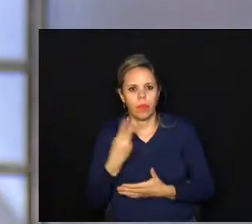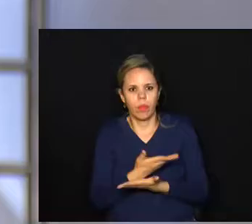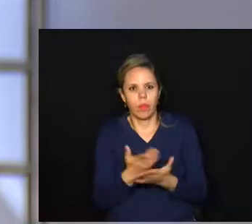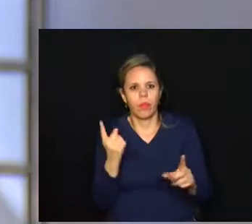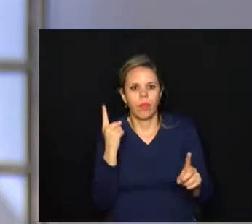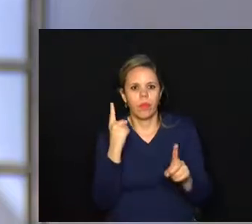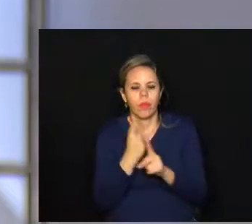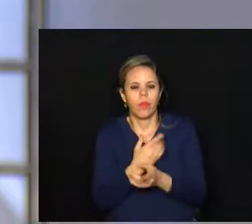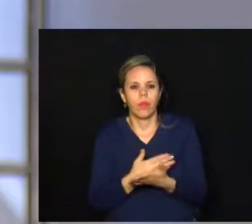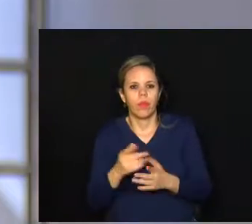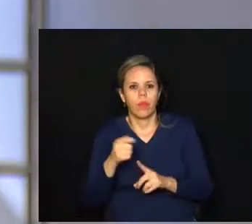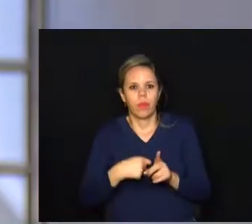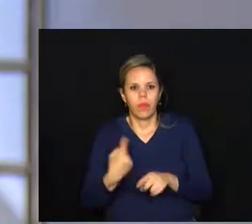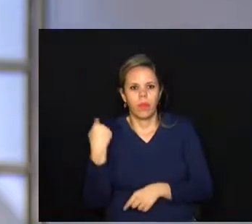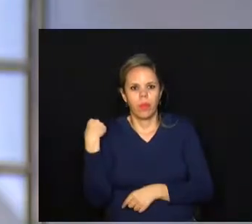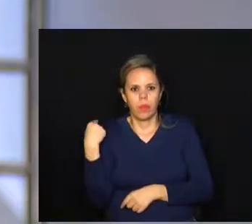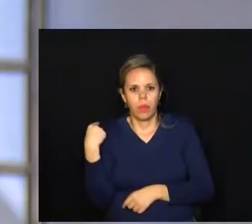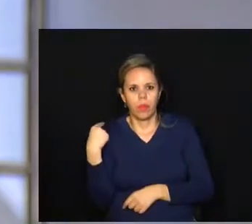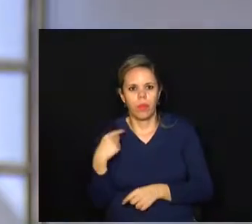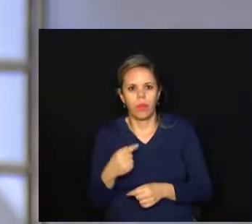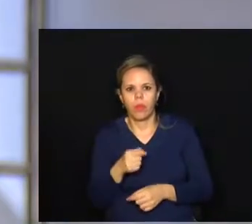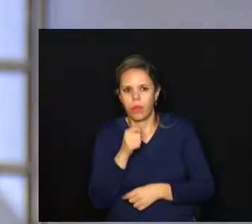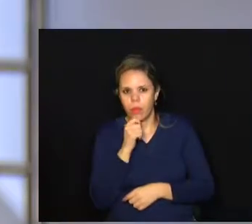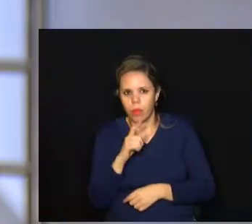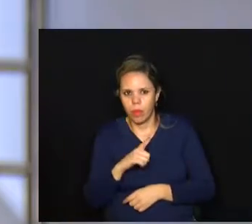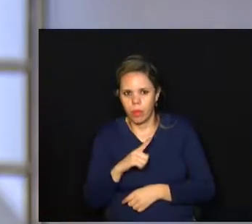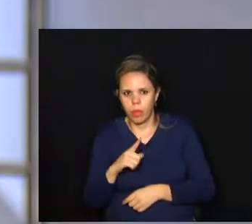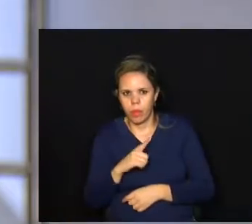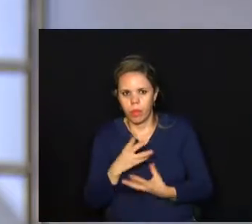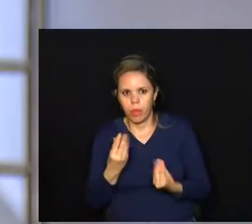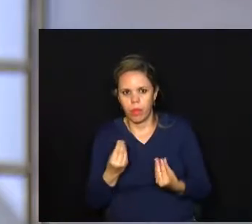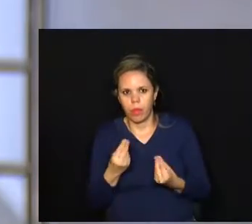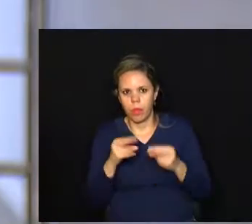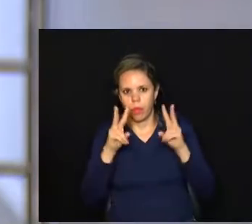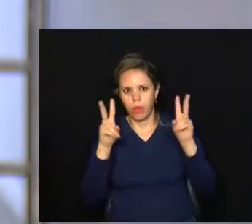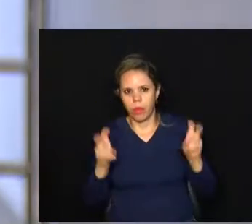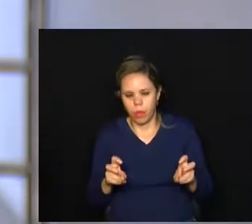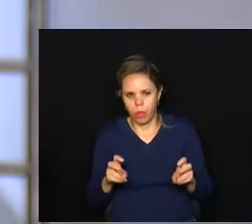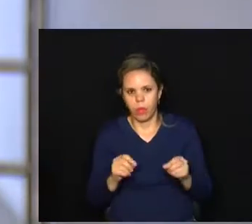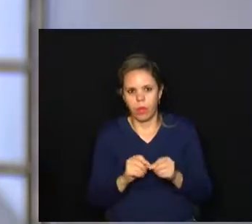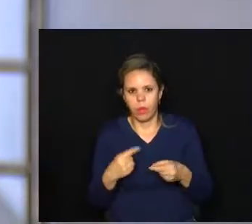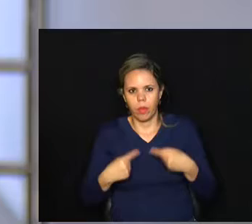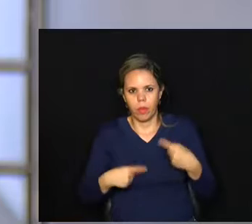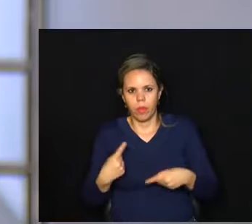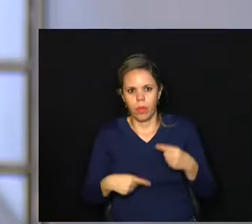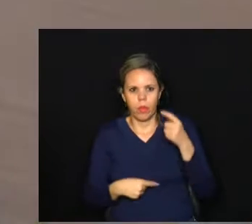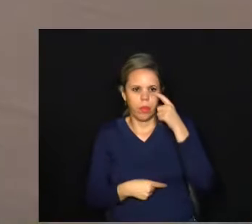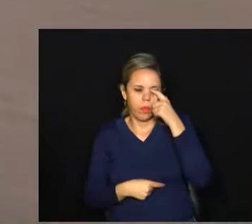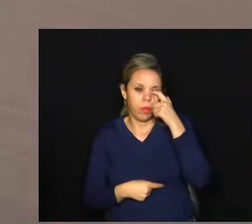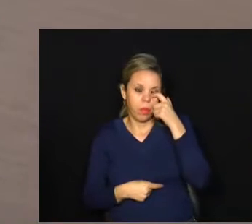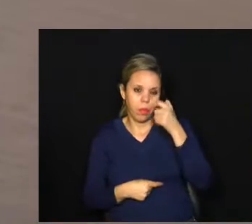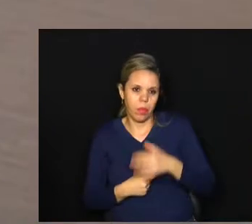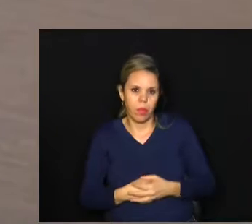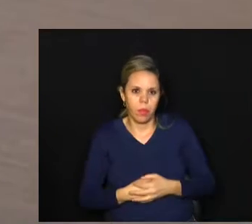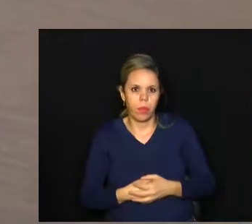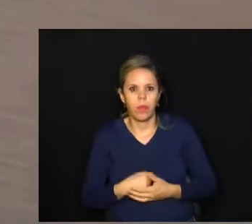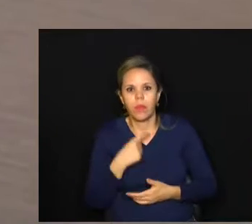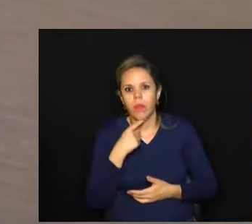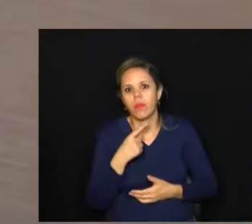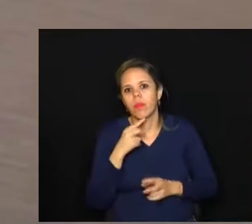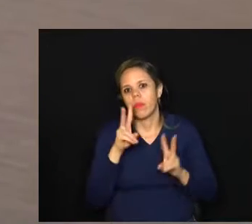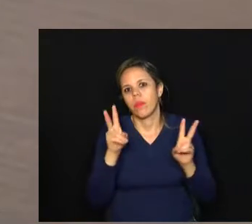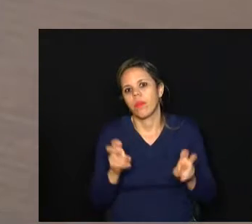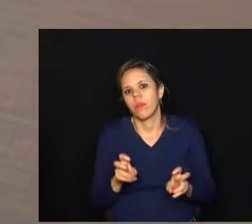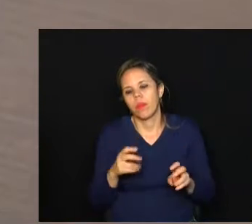no início do mês passado, mas ainda há muitos temas a serem discutidos. As que são